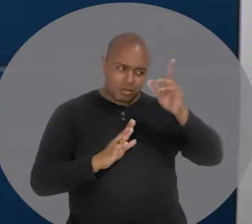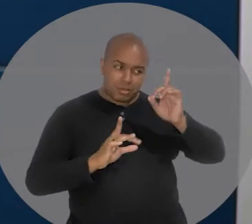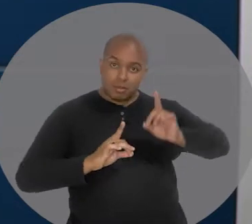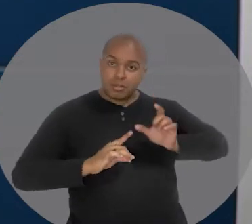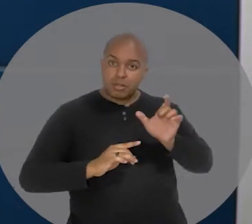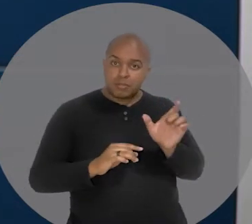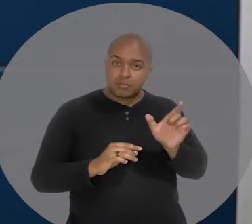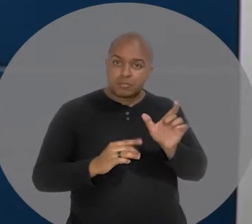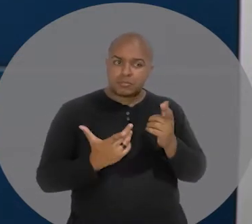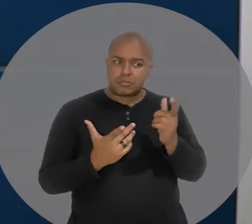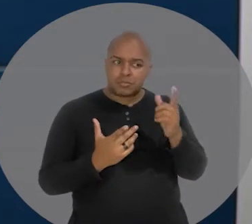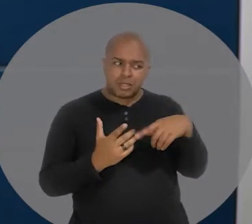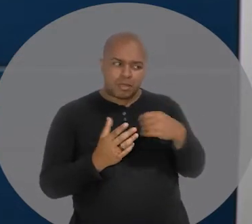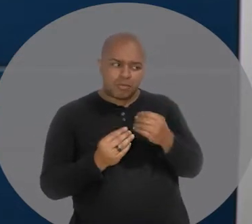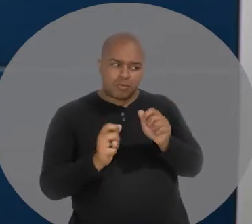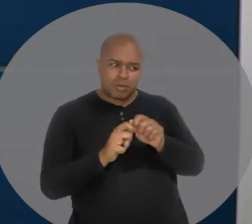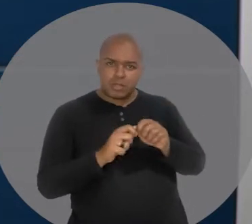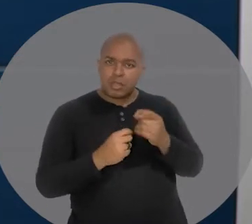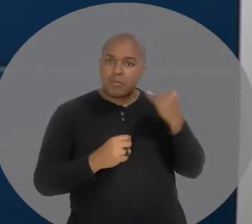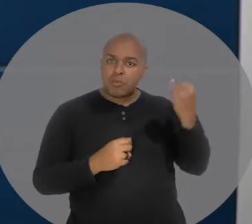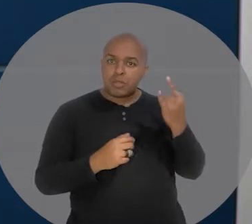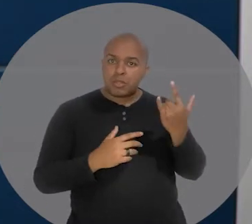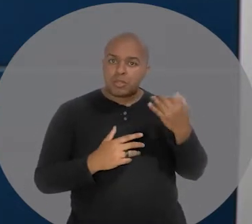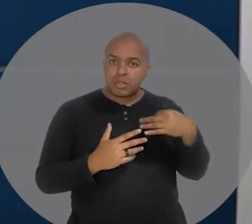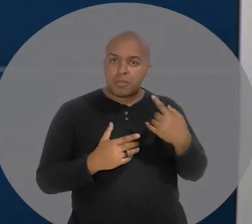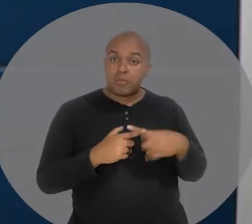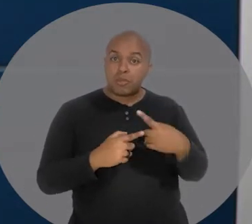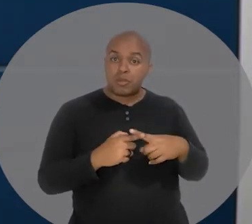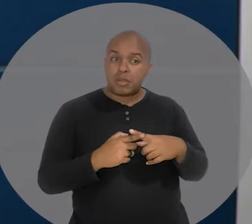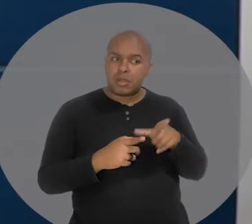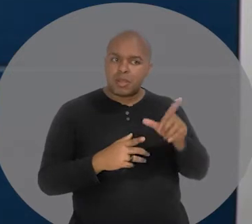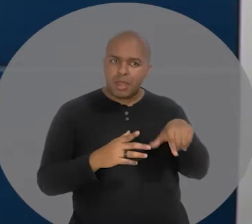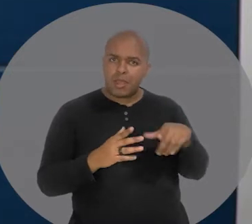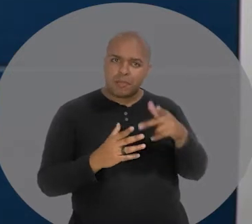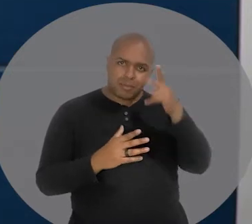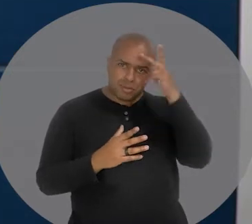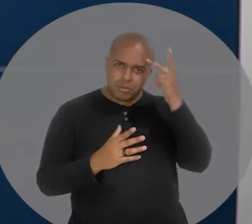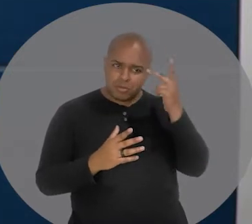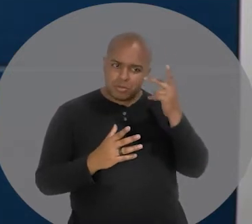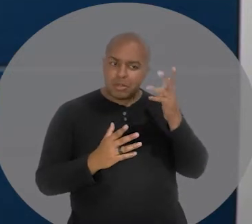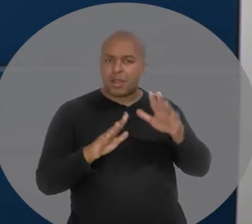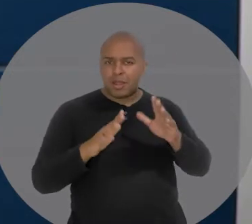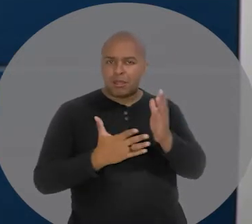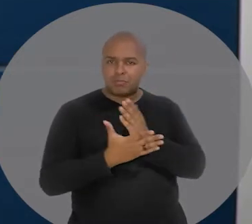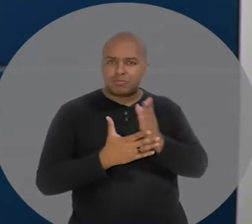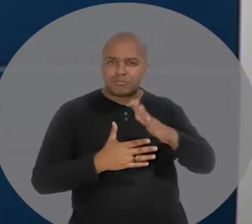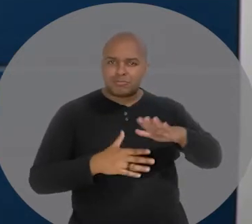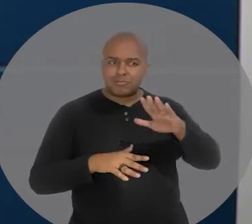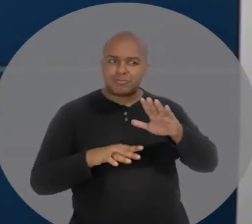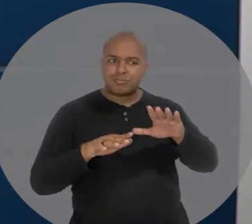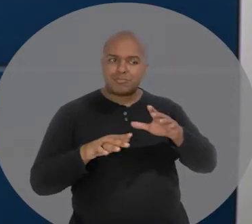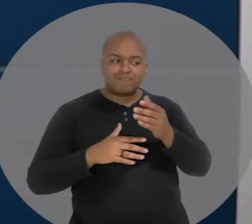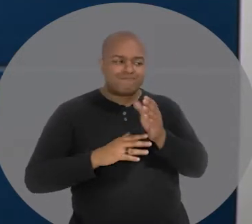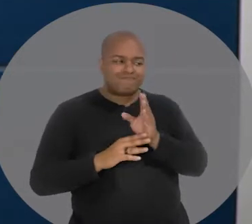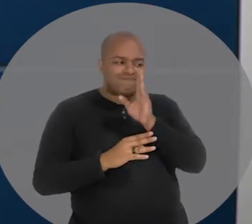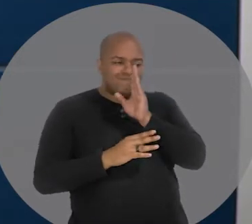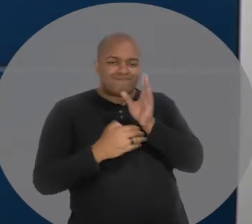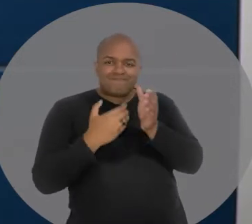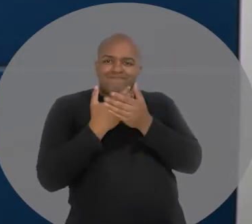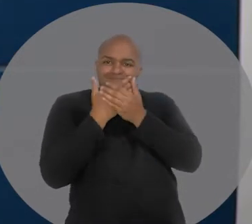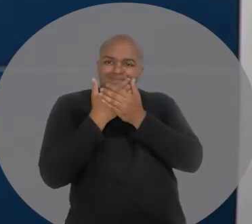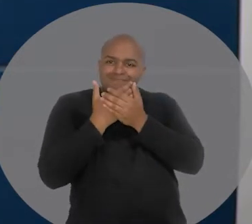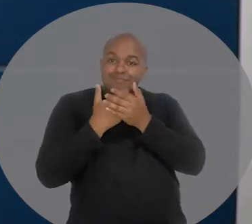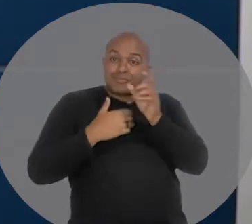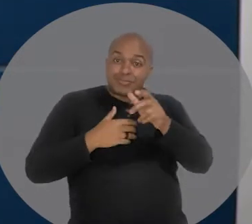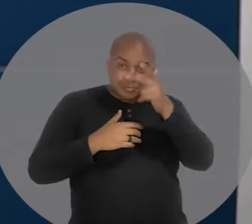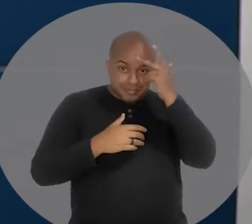psicóloga e psicopedagoga. É importante porque são pessoas que na maioria das vezes são silenciadas. E essas